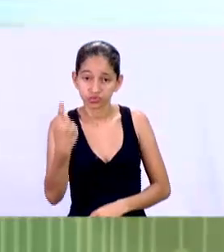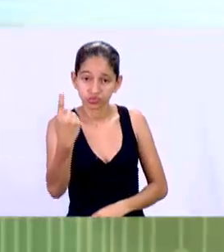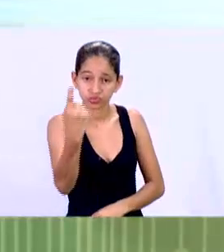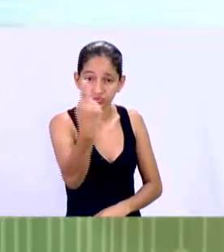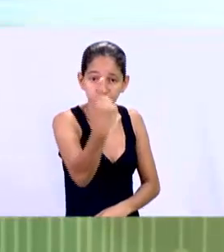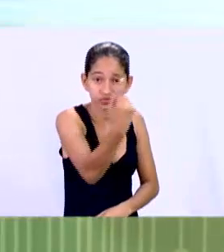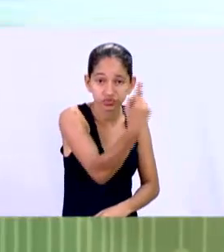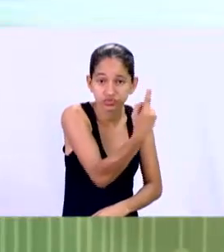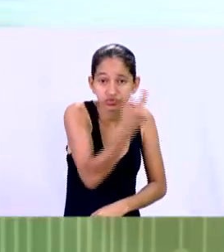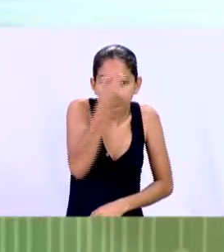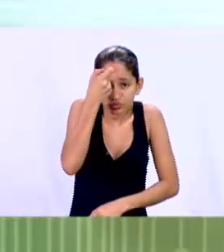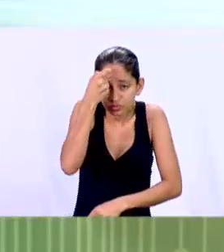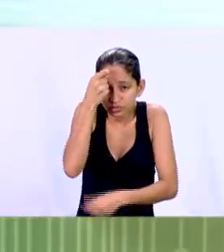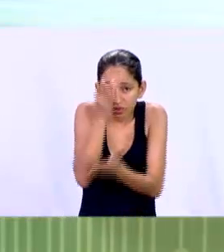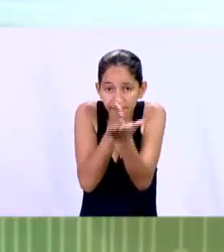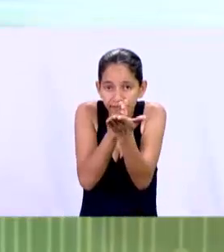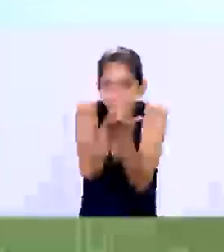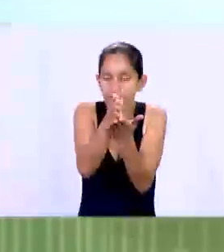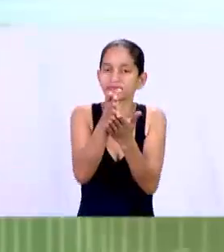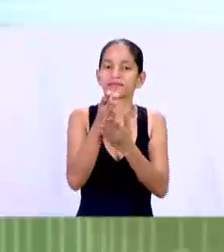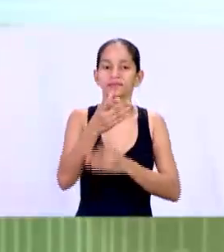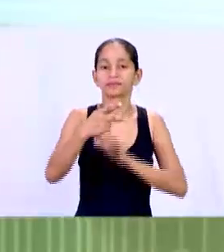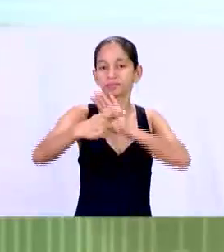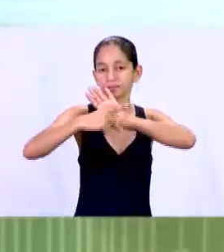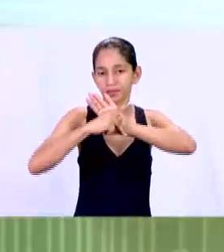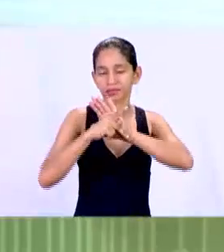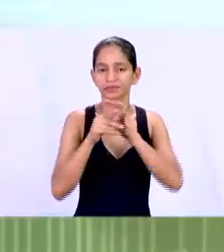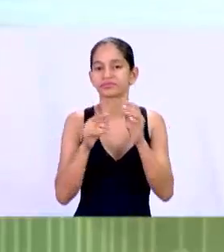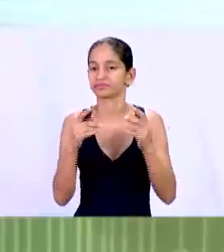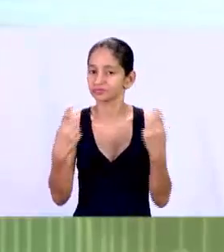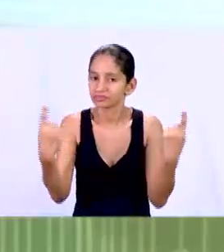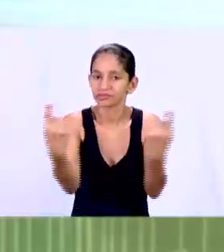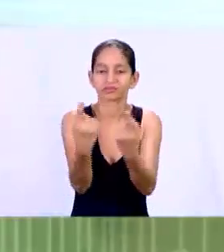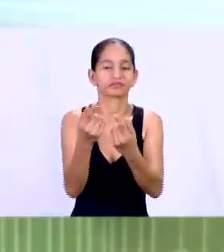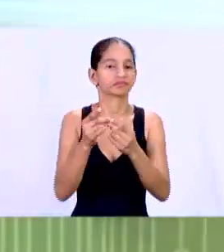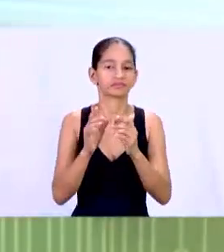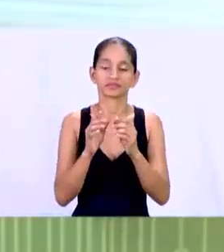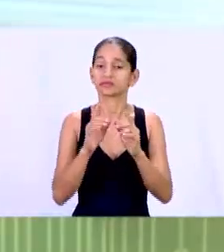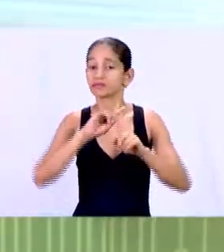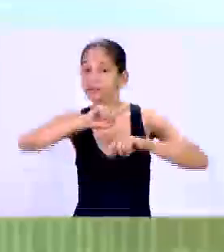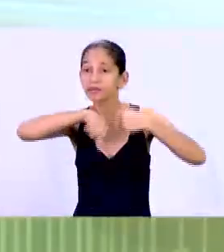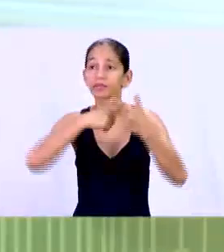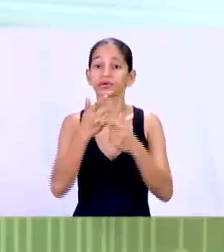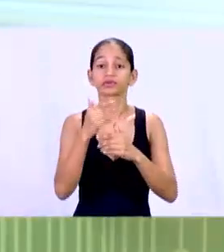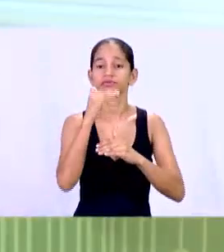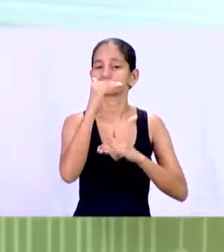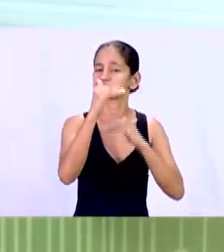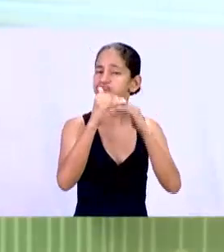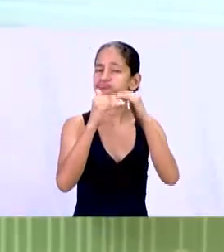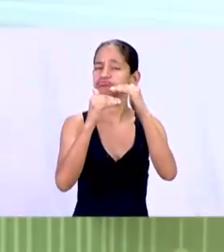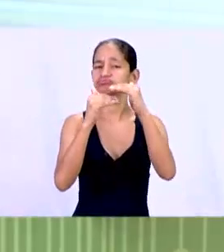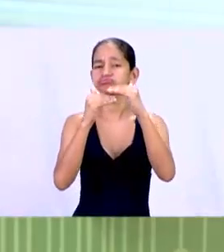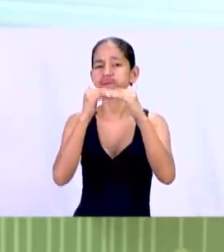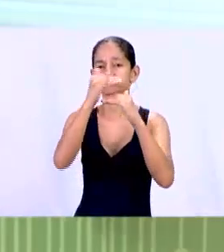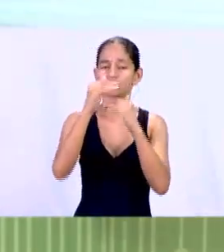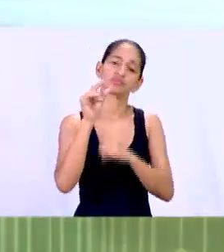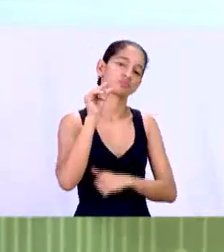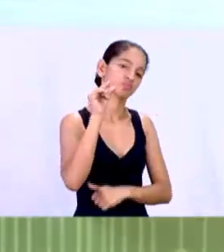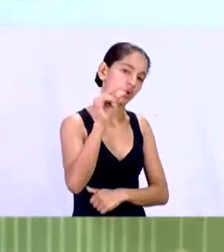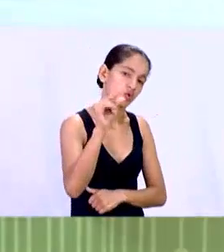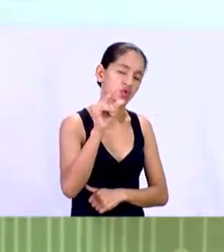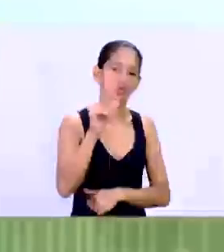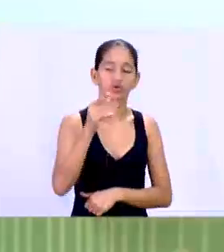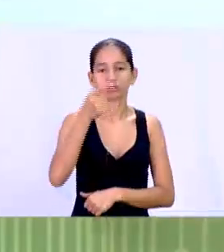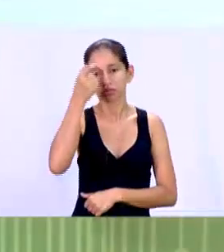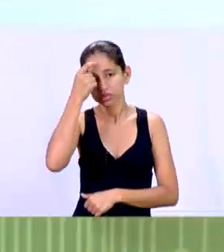uma conduta ética e uma reflexão sobre essa moral para que a gente possa, evoluir um pouquinho mais, né? Deixar a